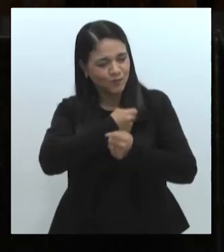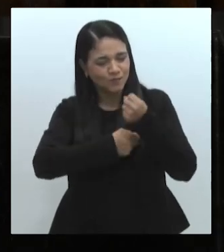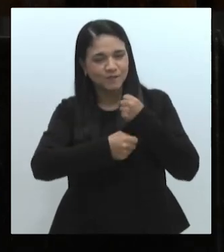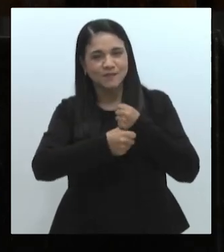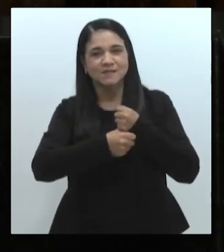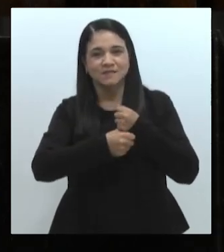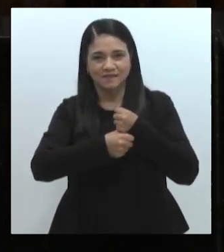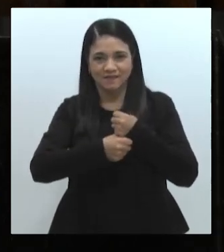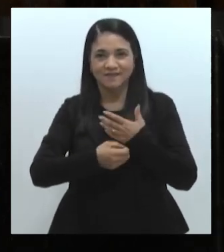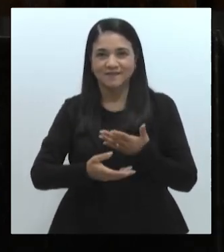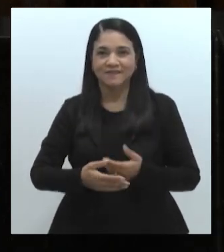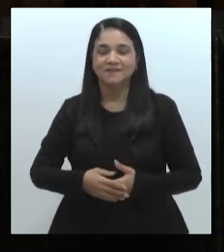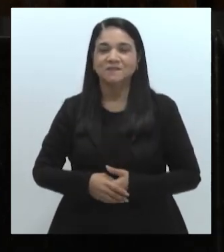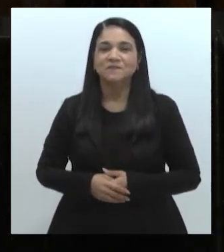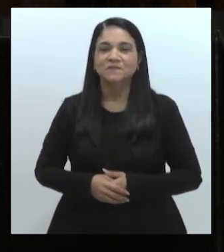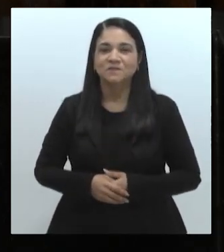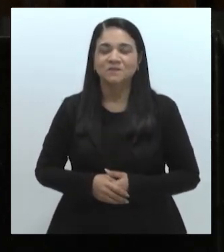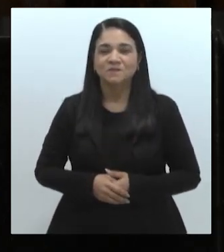ano passado.